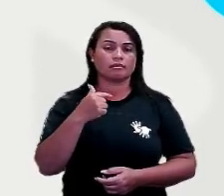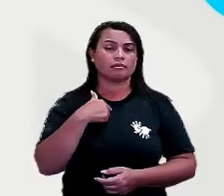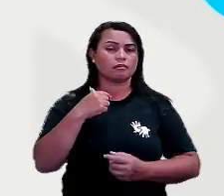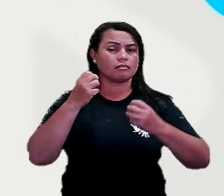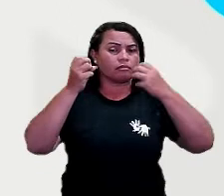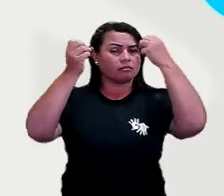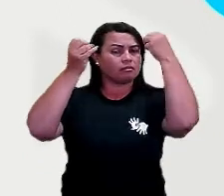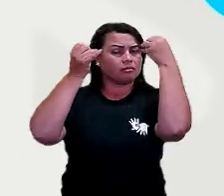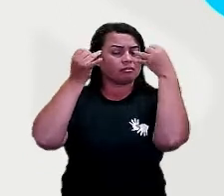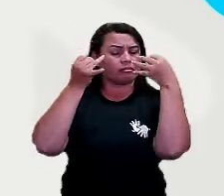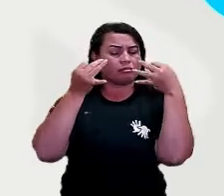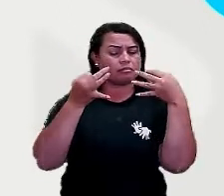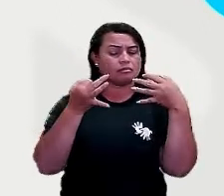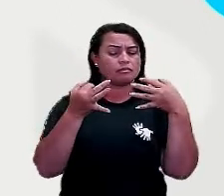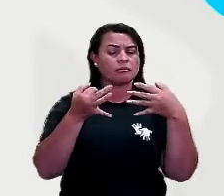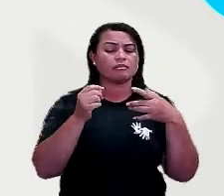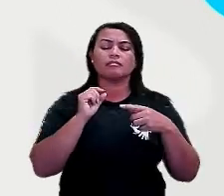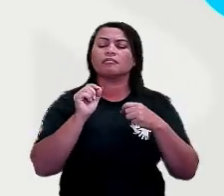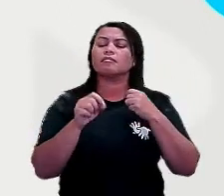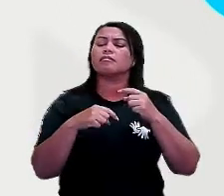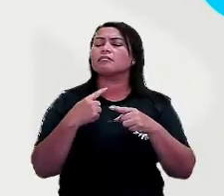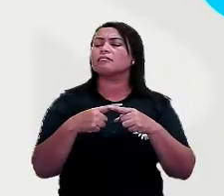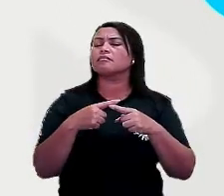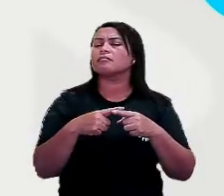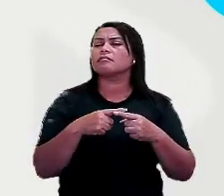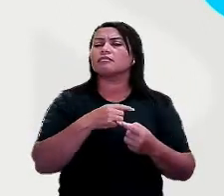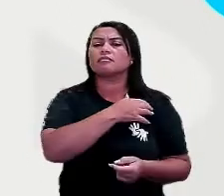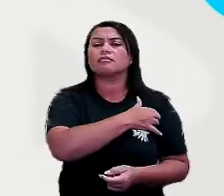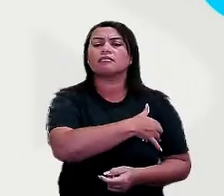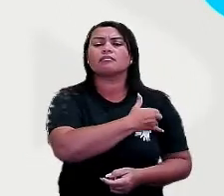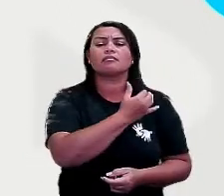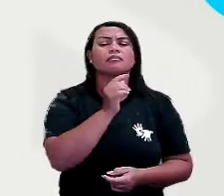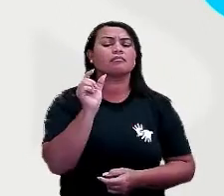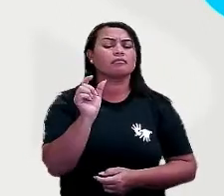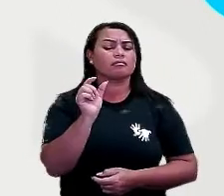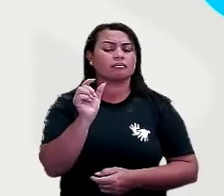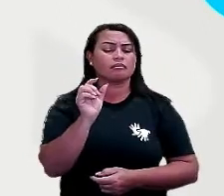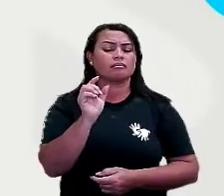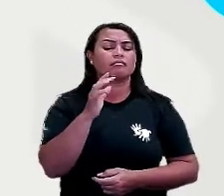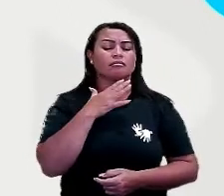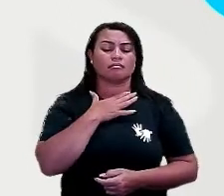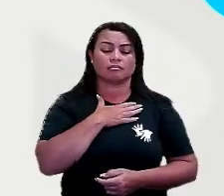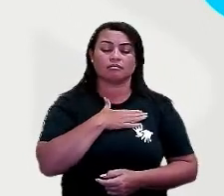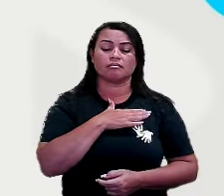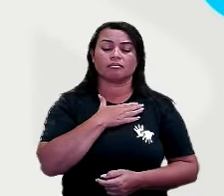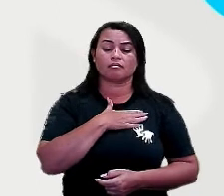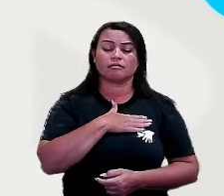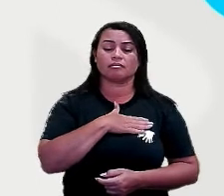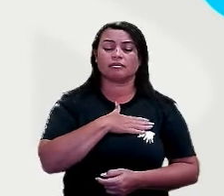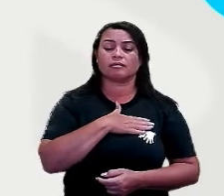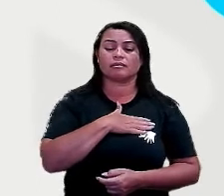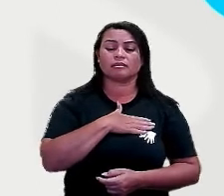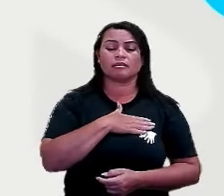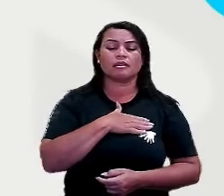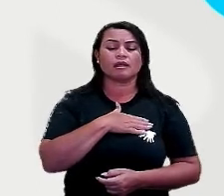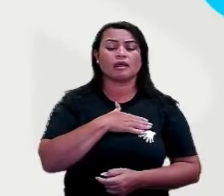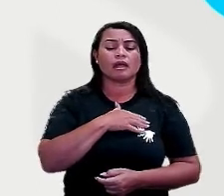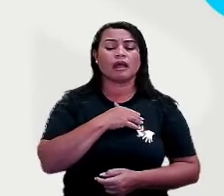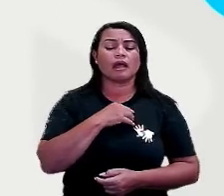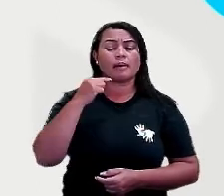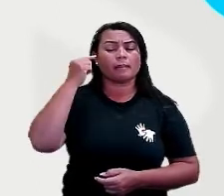Se eu estou dando uma explicativa, qual é o porquê? A gente já vai ver. E pensar